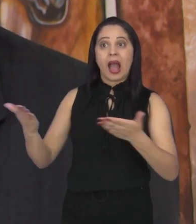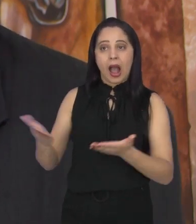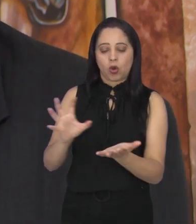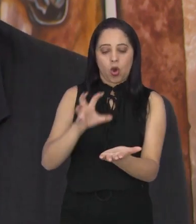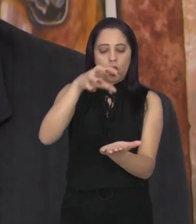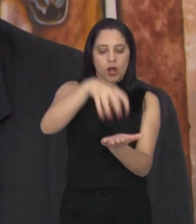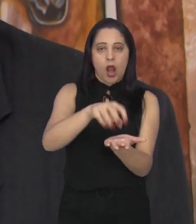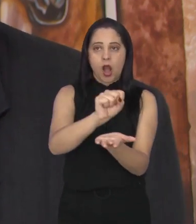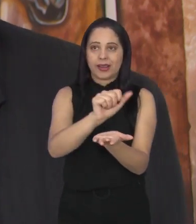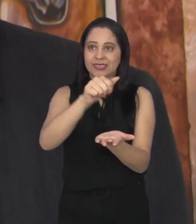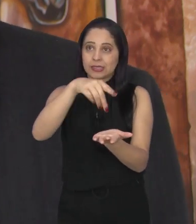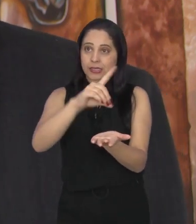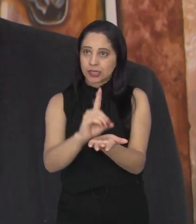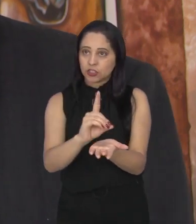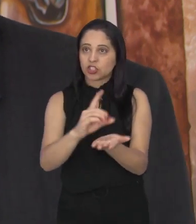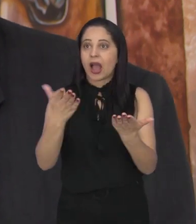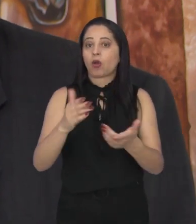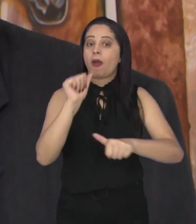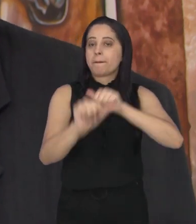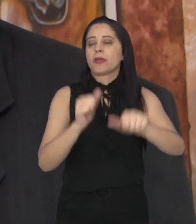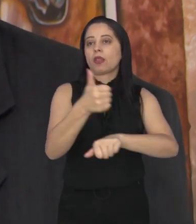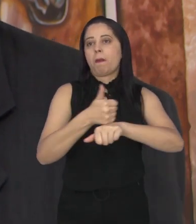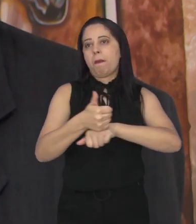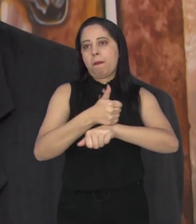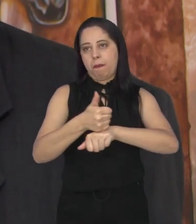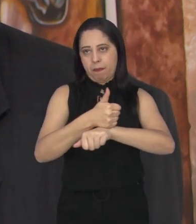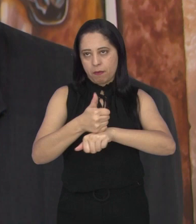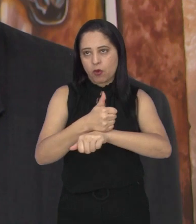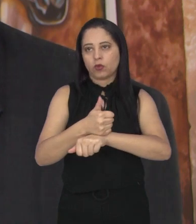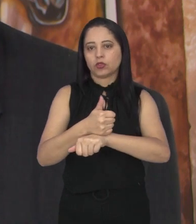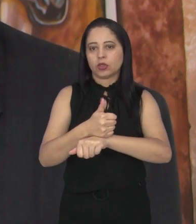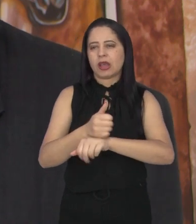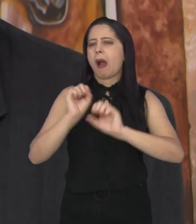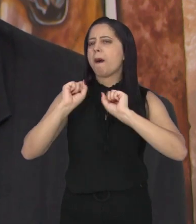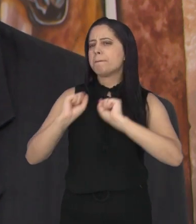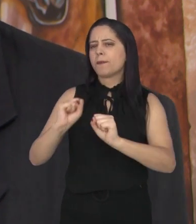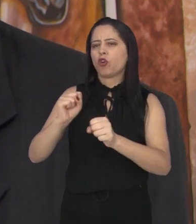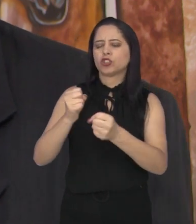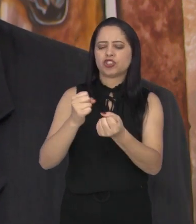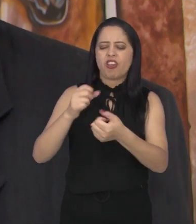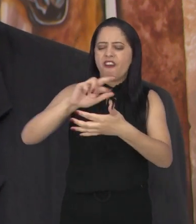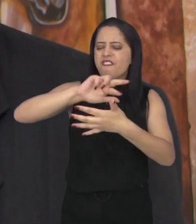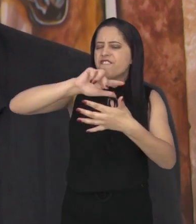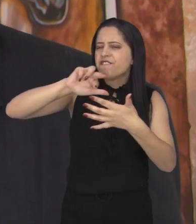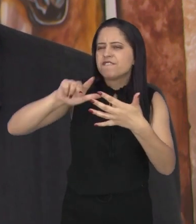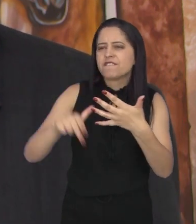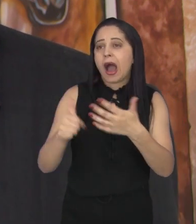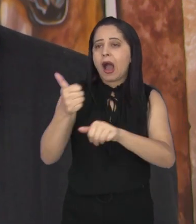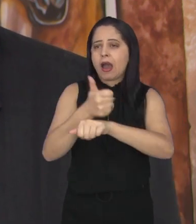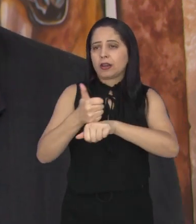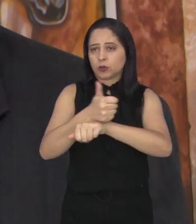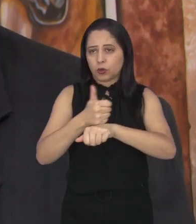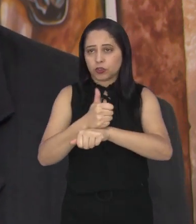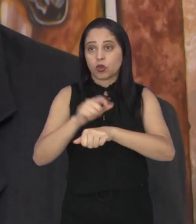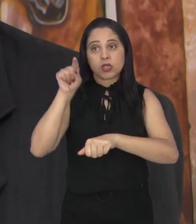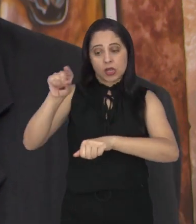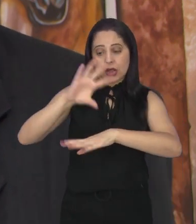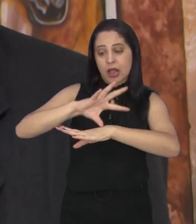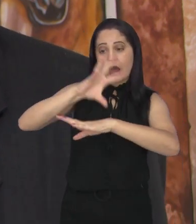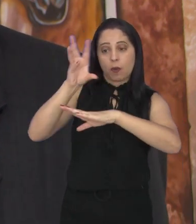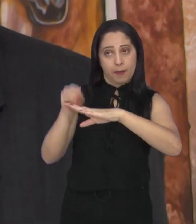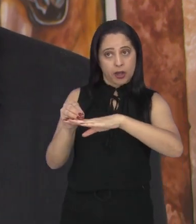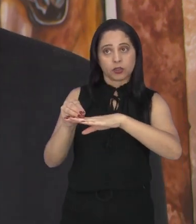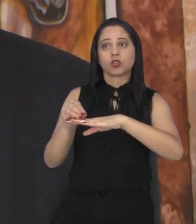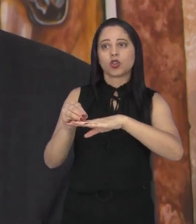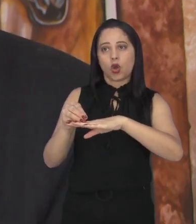tinha um certificado. Com o Sandbox isso se profissionaliza, né? Você pode exercer muitas funções, o parque